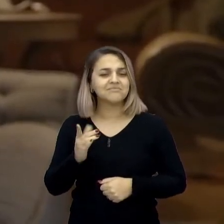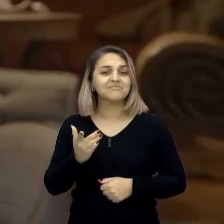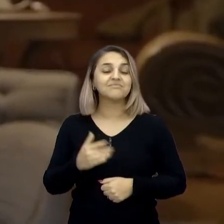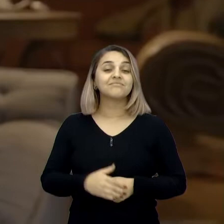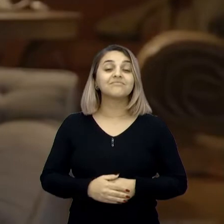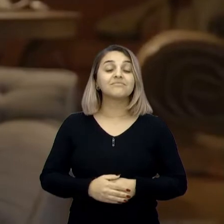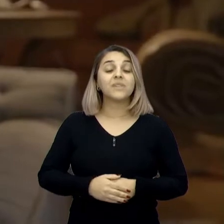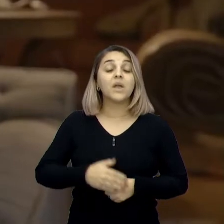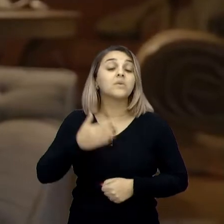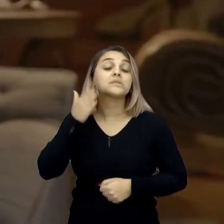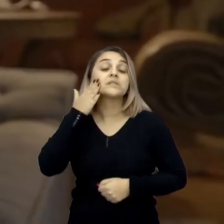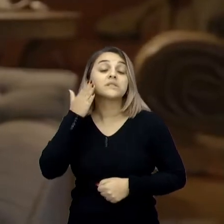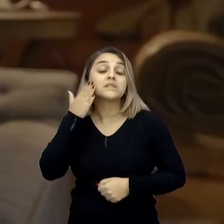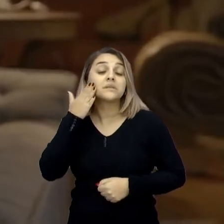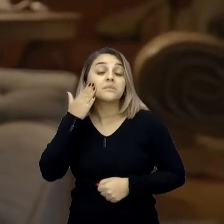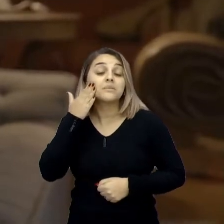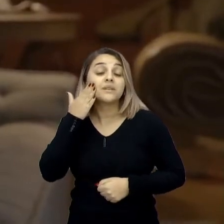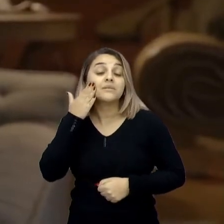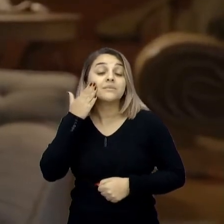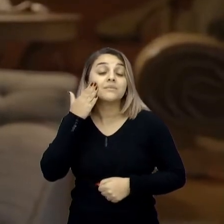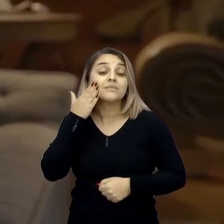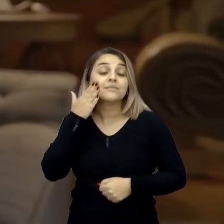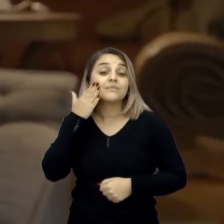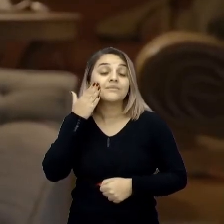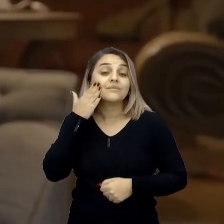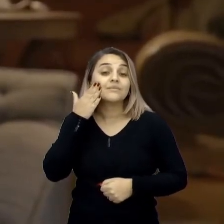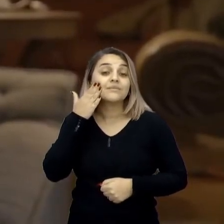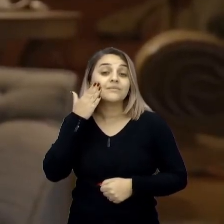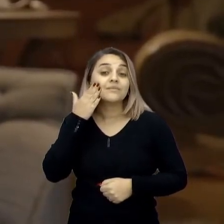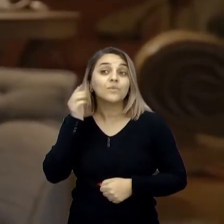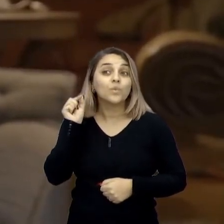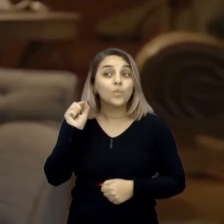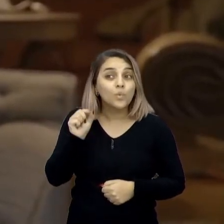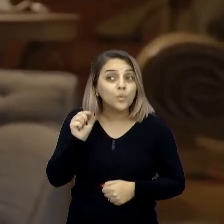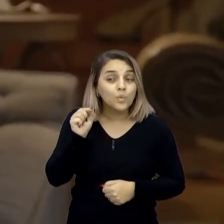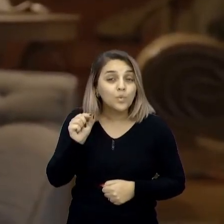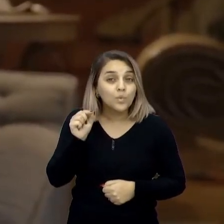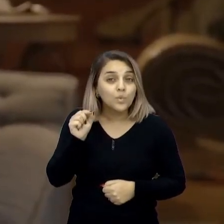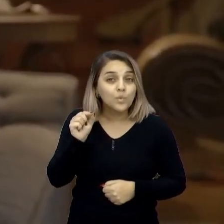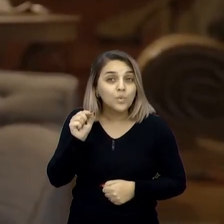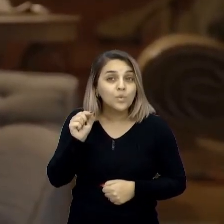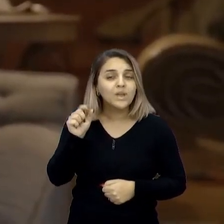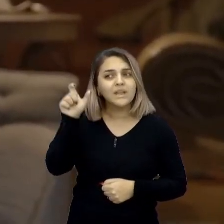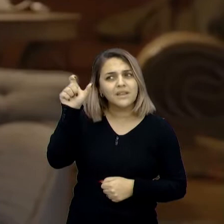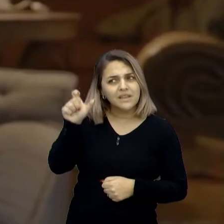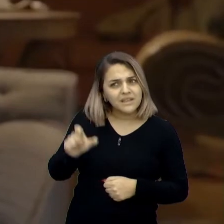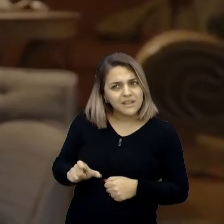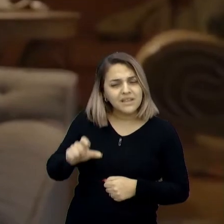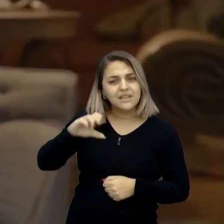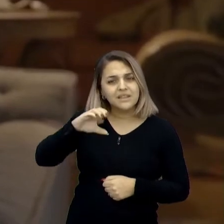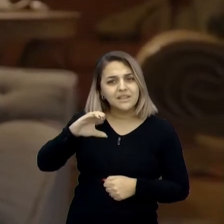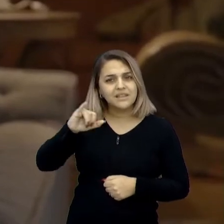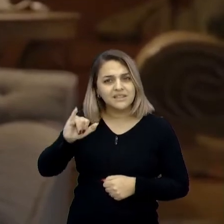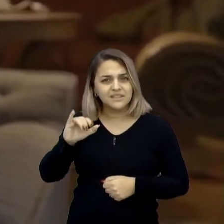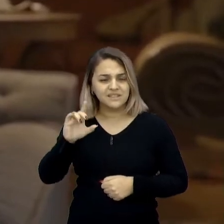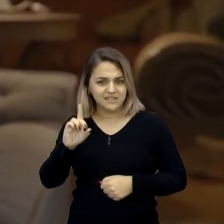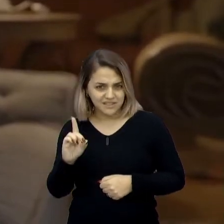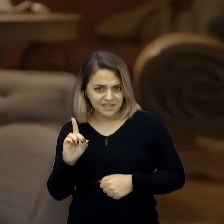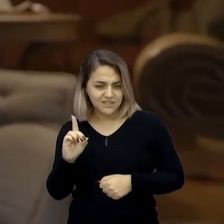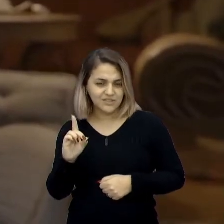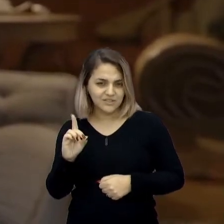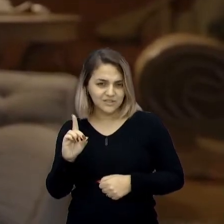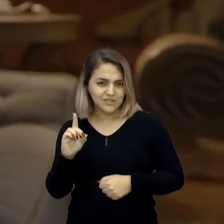quero saber o que o Cid Moreira